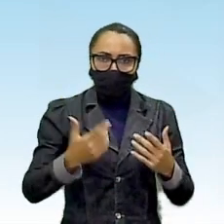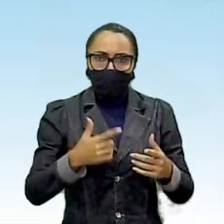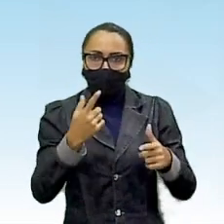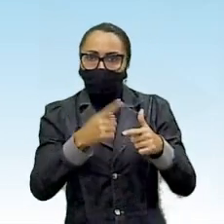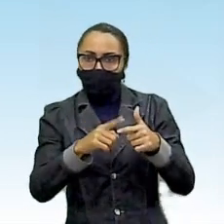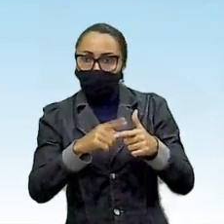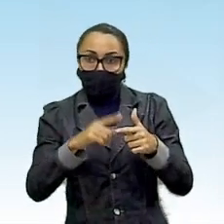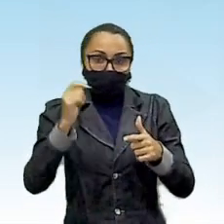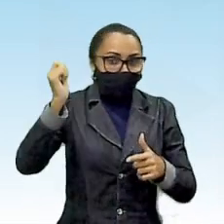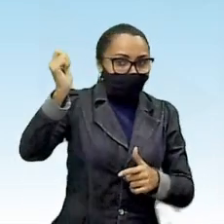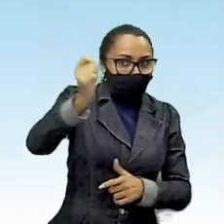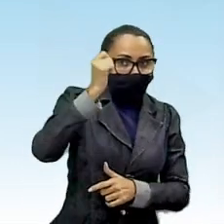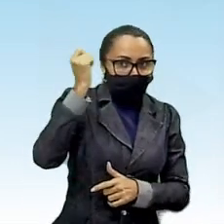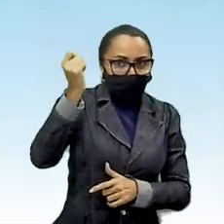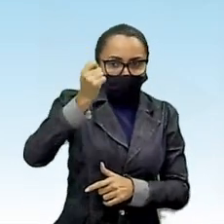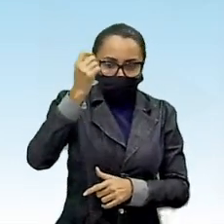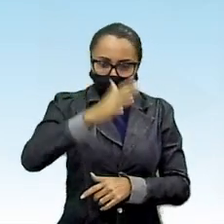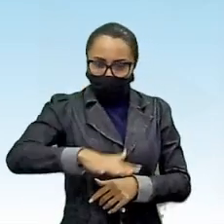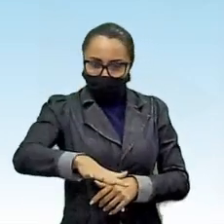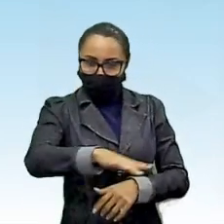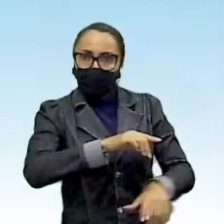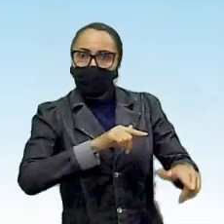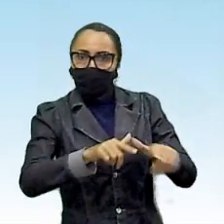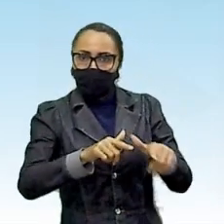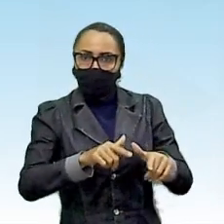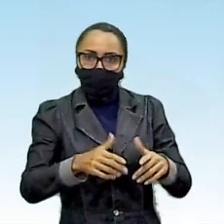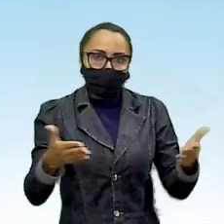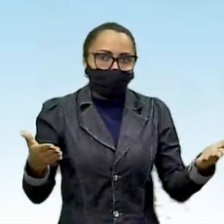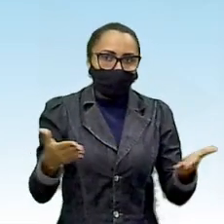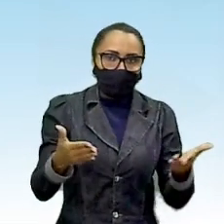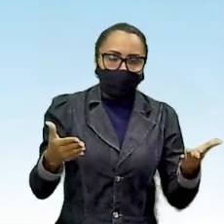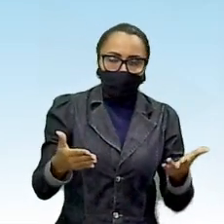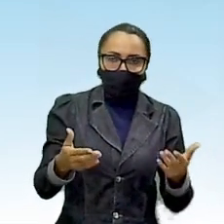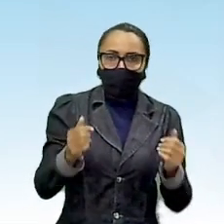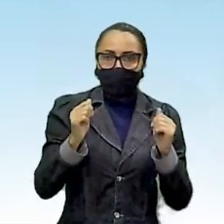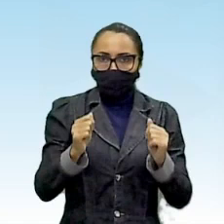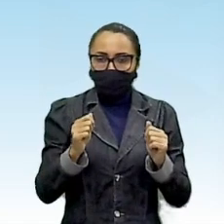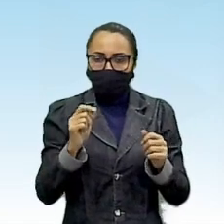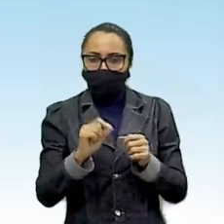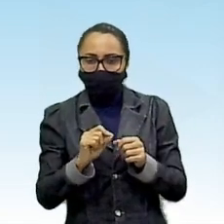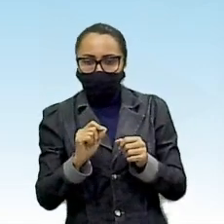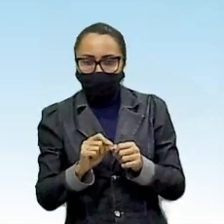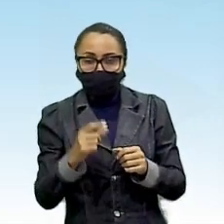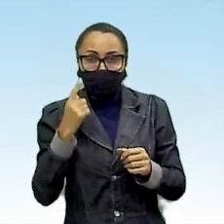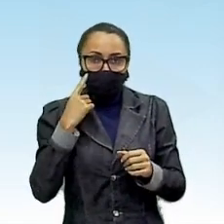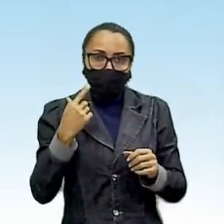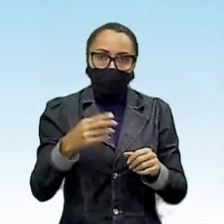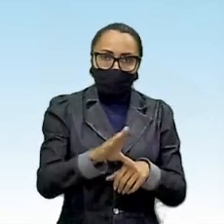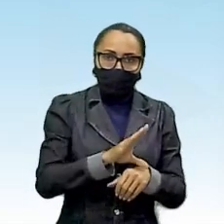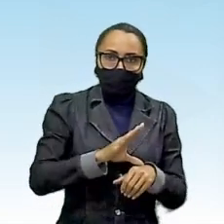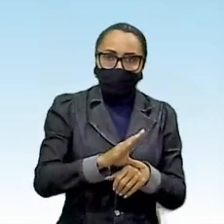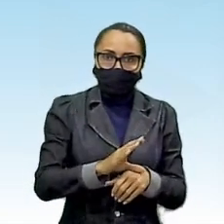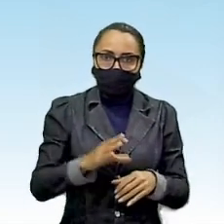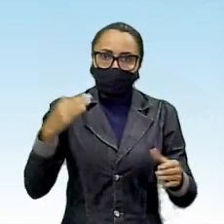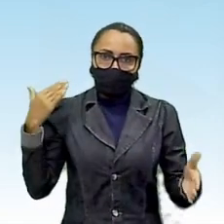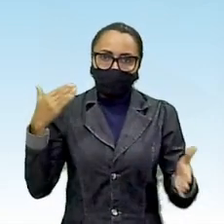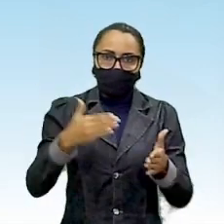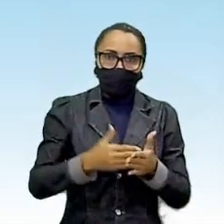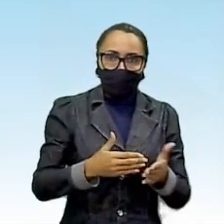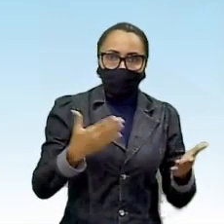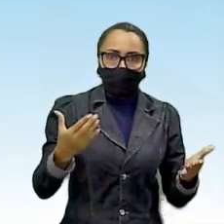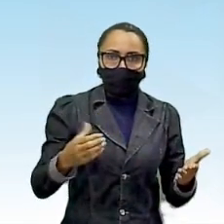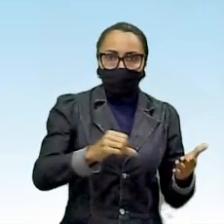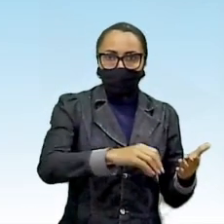grave no ambiente de trabalho. E hoje ela pode ser feita, esse curso de atualização, em até 90